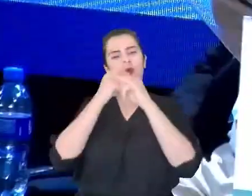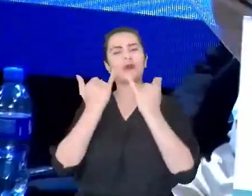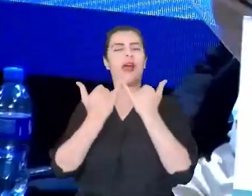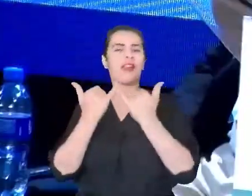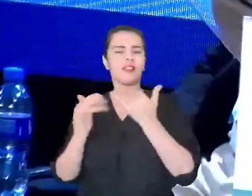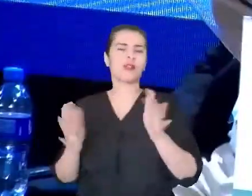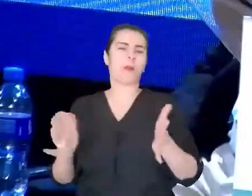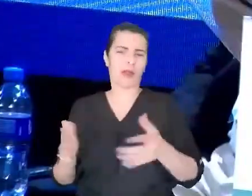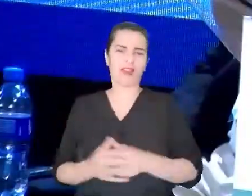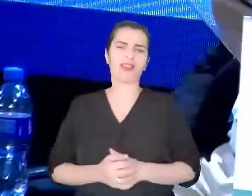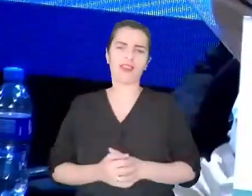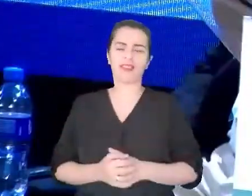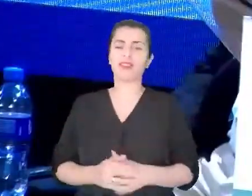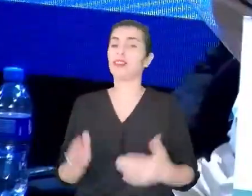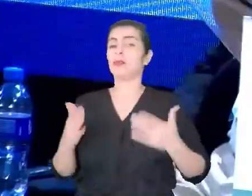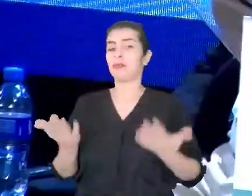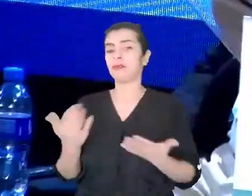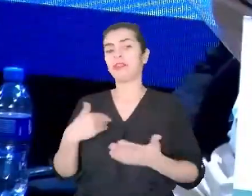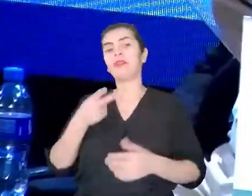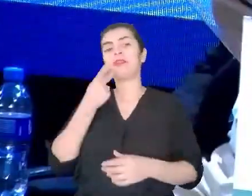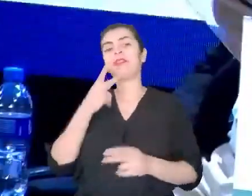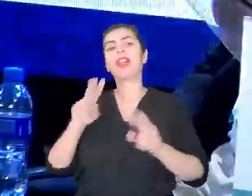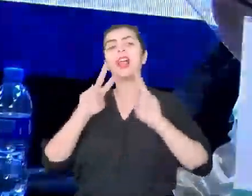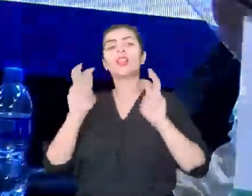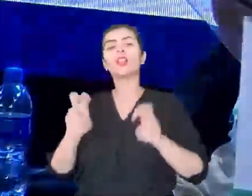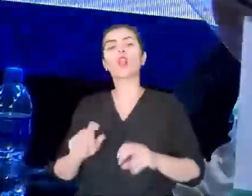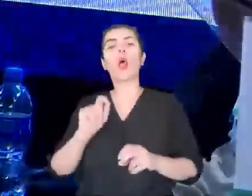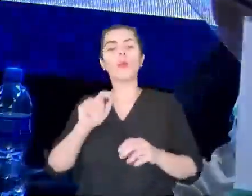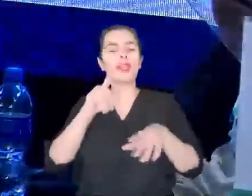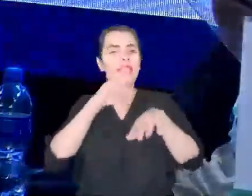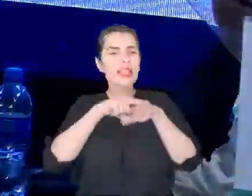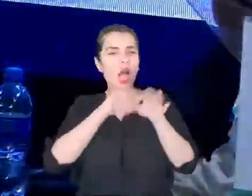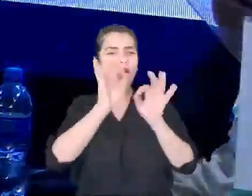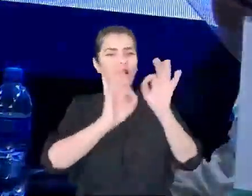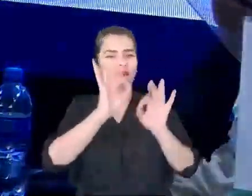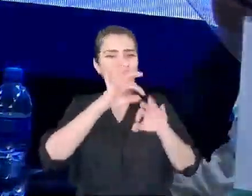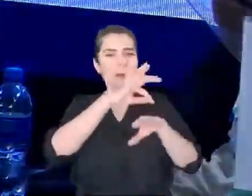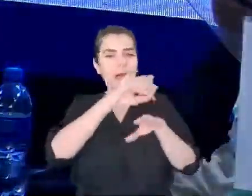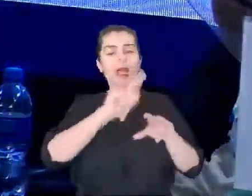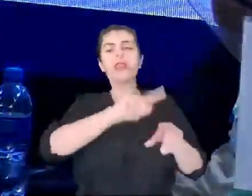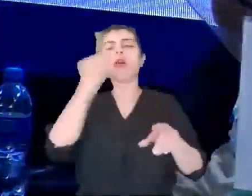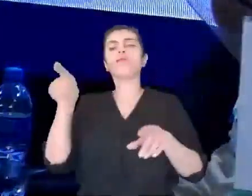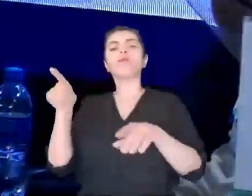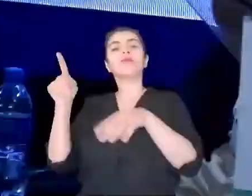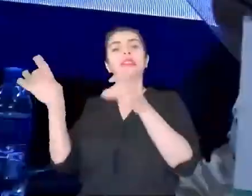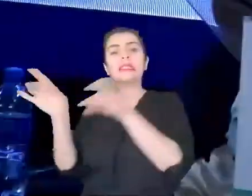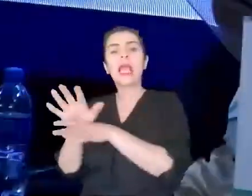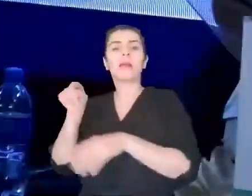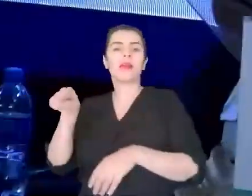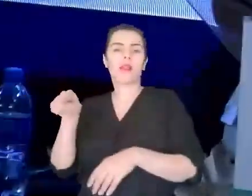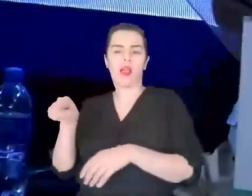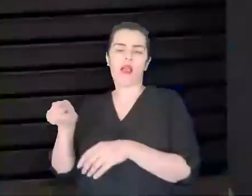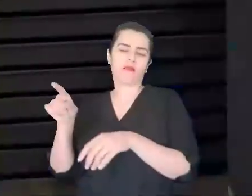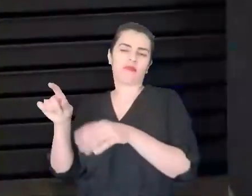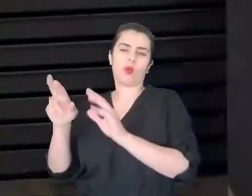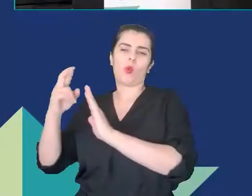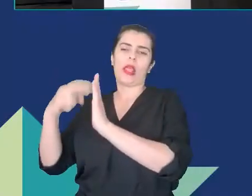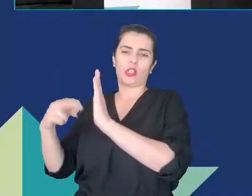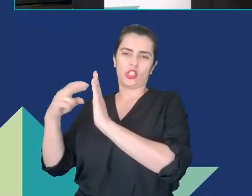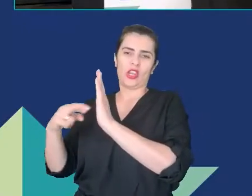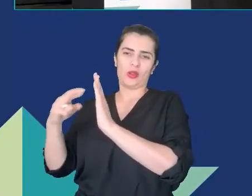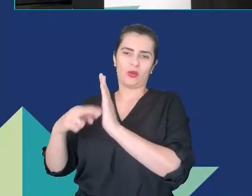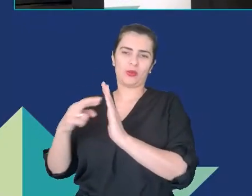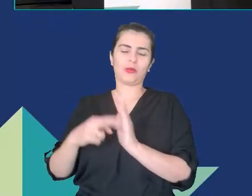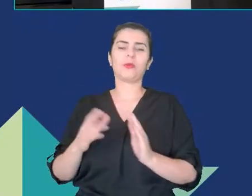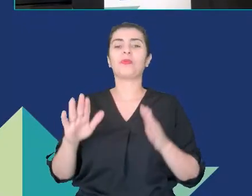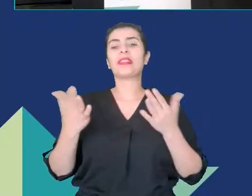Então, falando aqui um pouquinho da planta à disposição final. Só para contextualizar vocês, a jornada